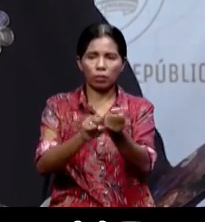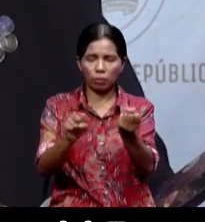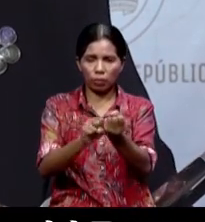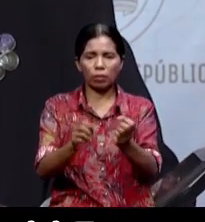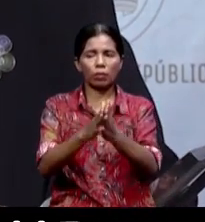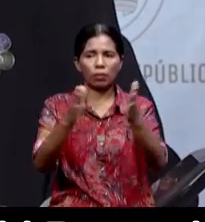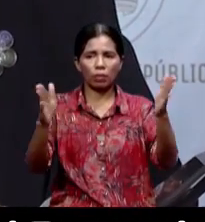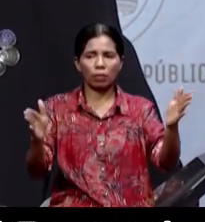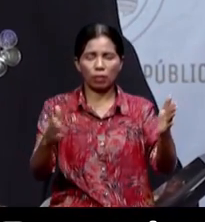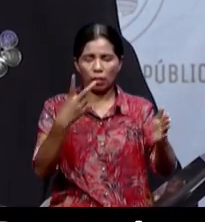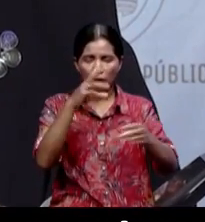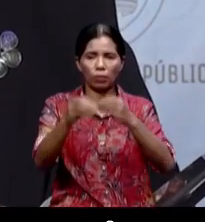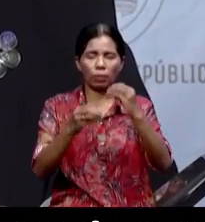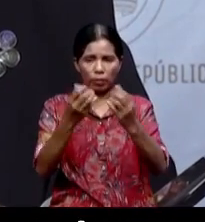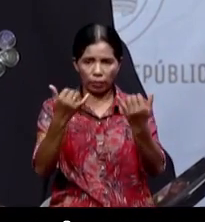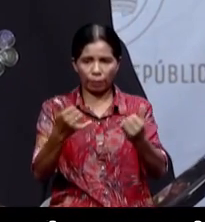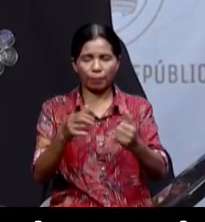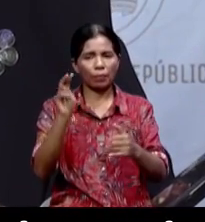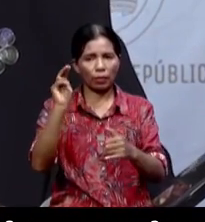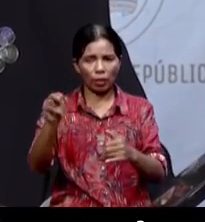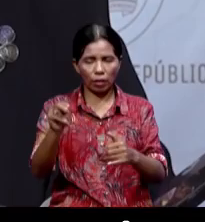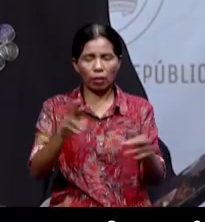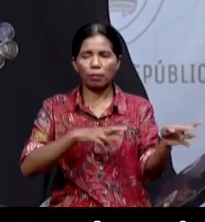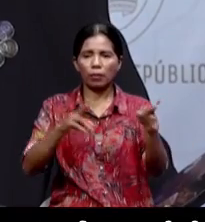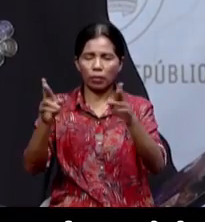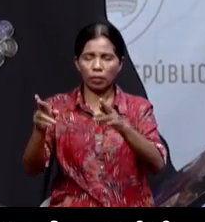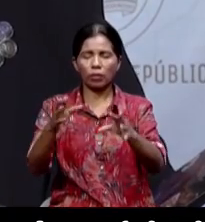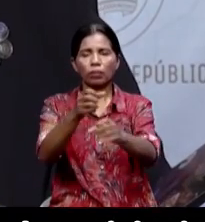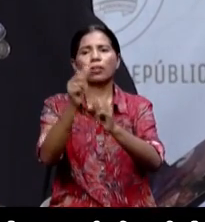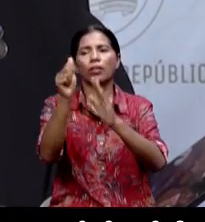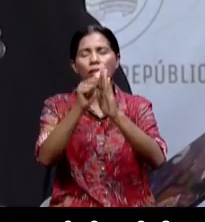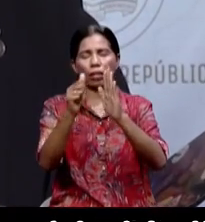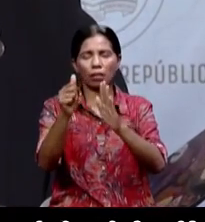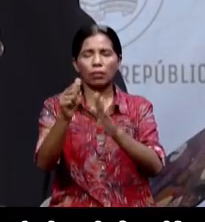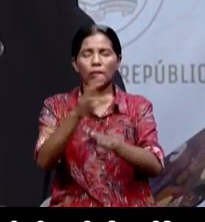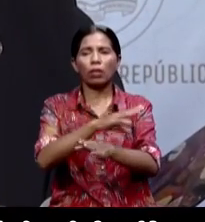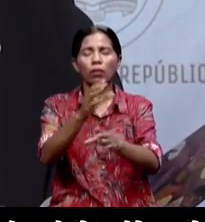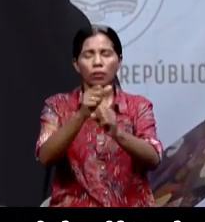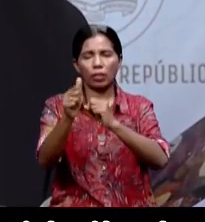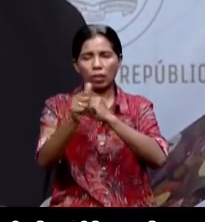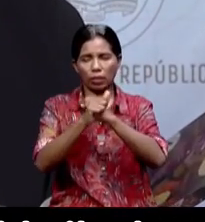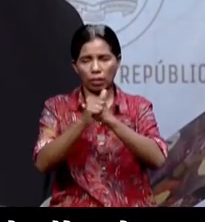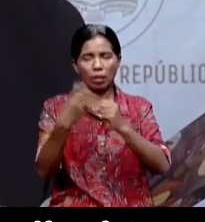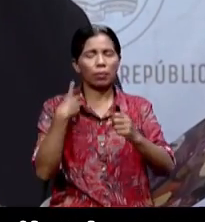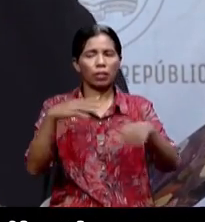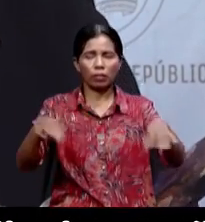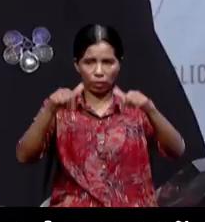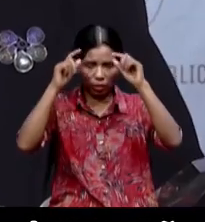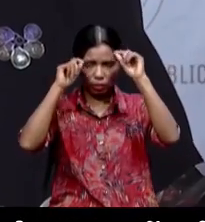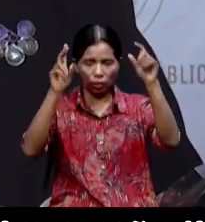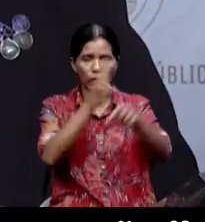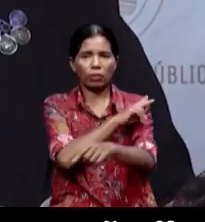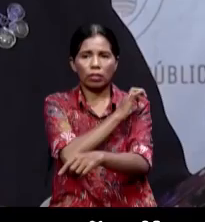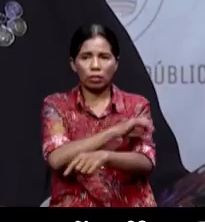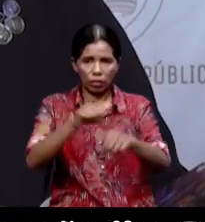ba assunto certo, non mia pronto ora para futi asam. Ya, aminia misau ya Timor Leste nene, UNICEF ni misau ya